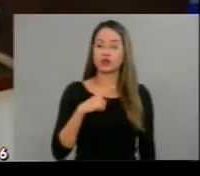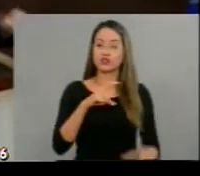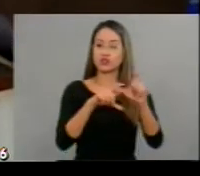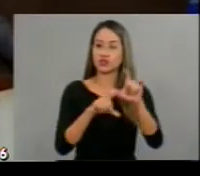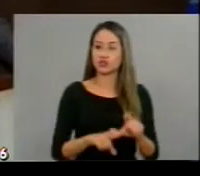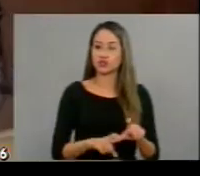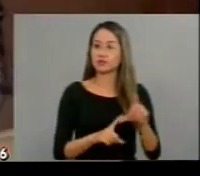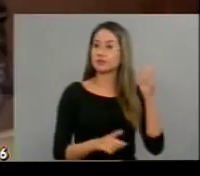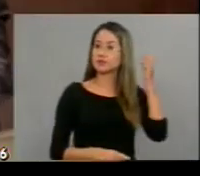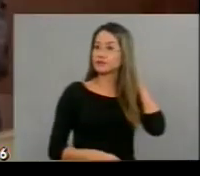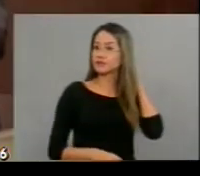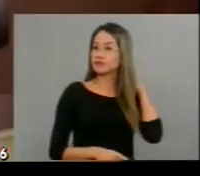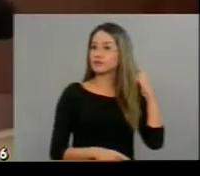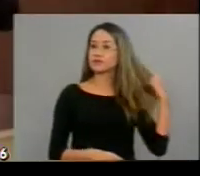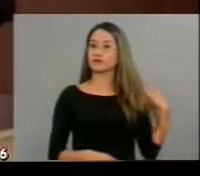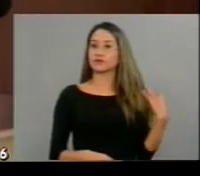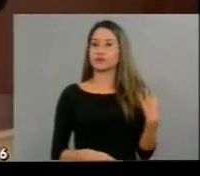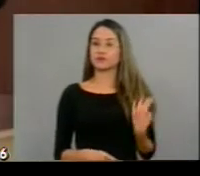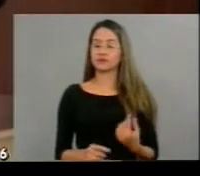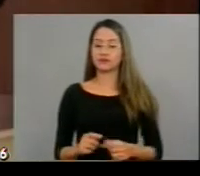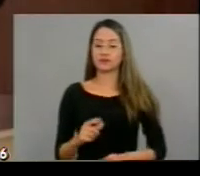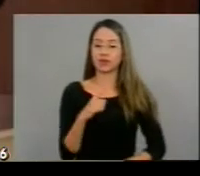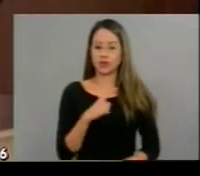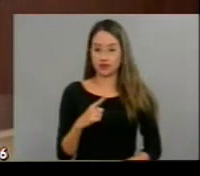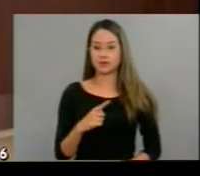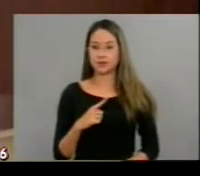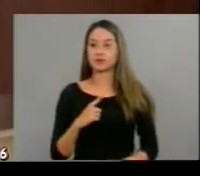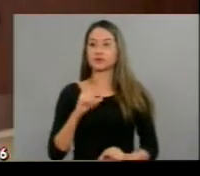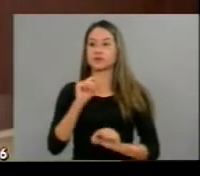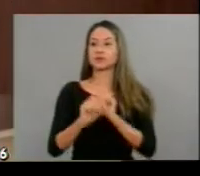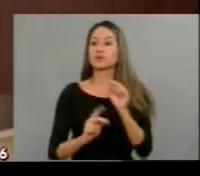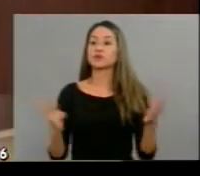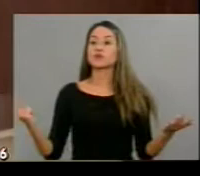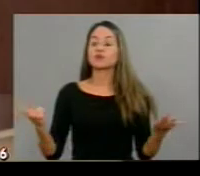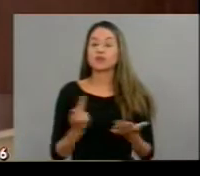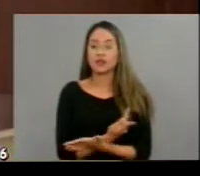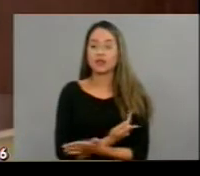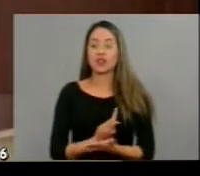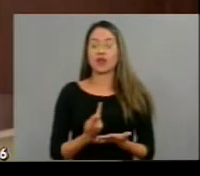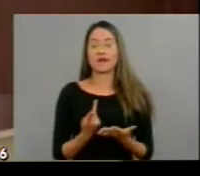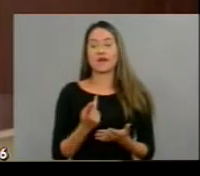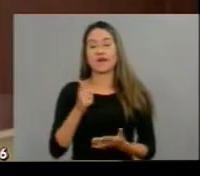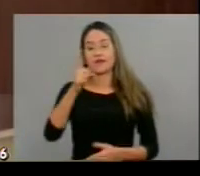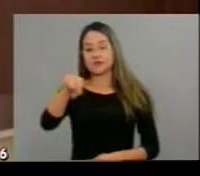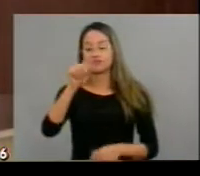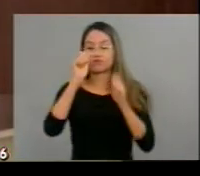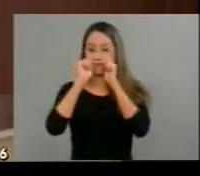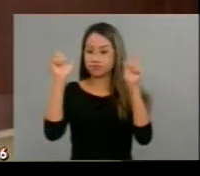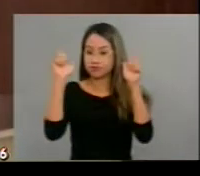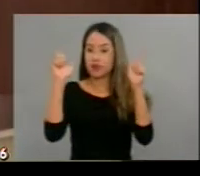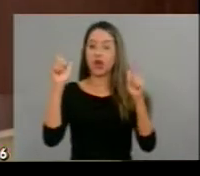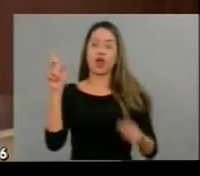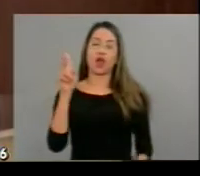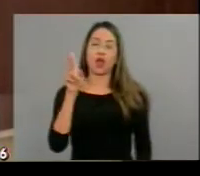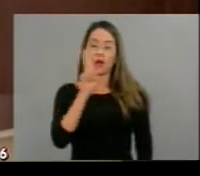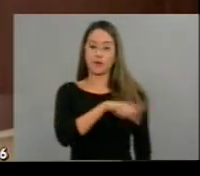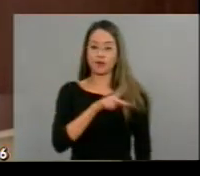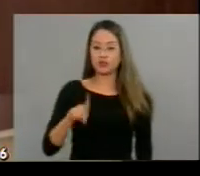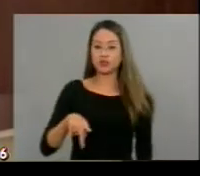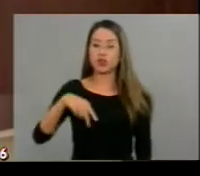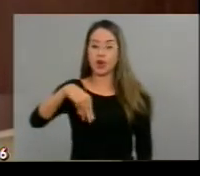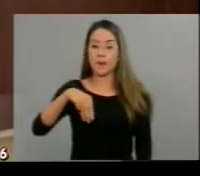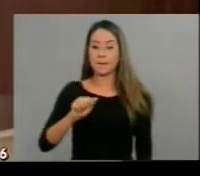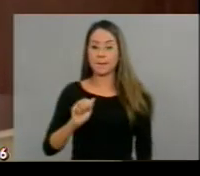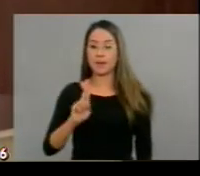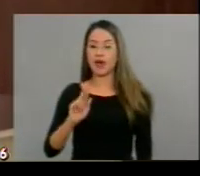Naquele momento, já inclusive, muito bem alertados pela professora Maria Lúcia Fatorelli e